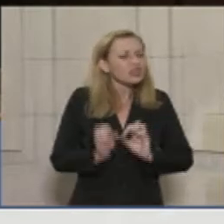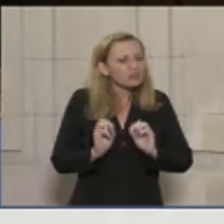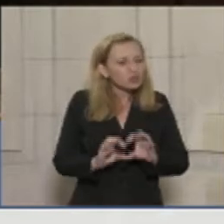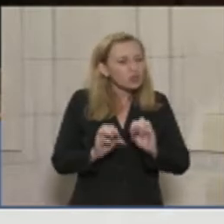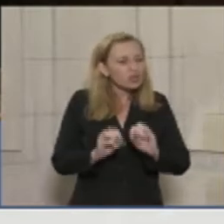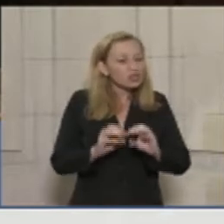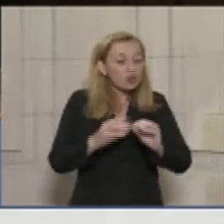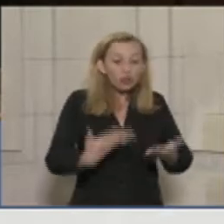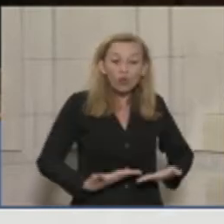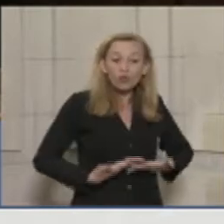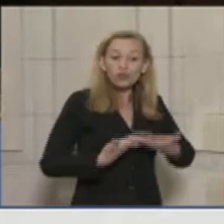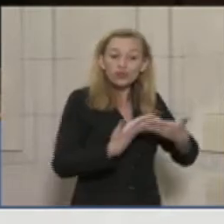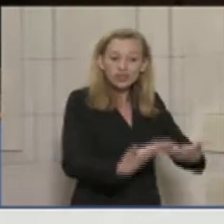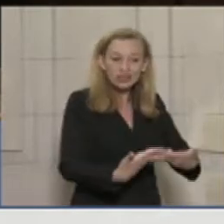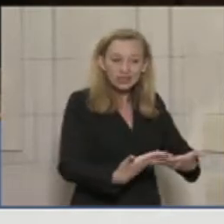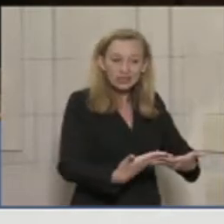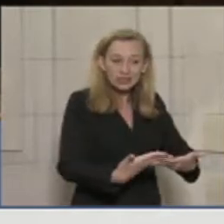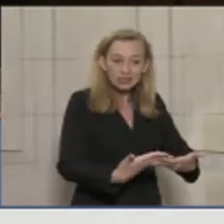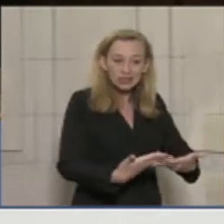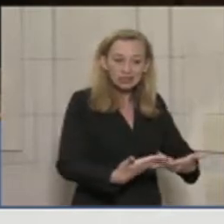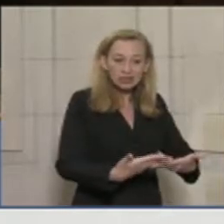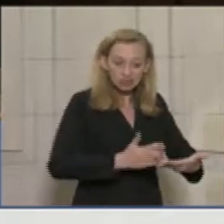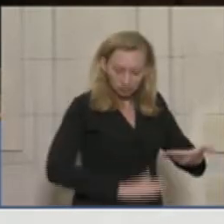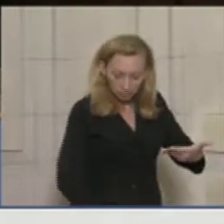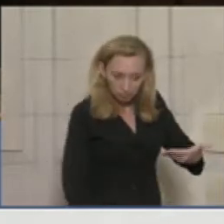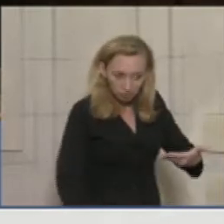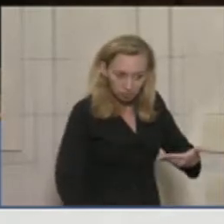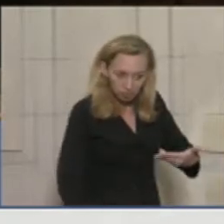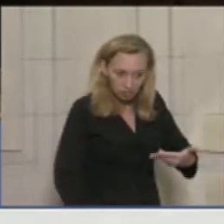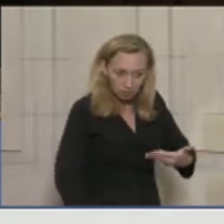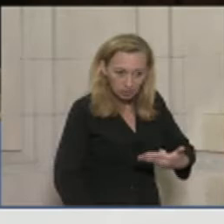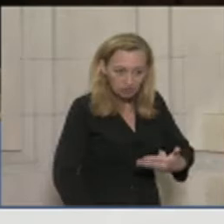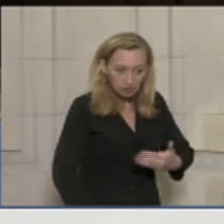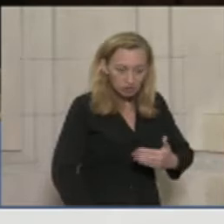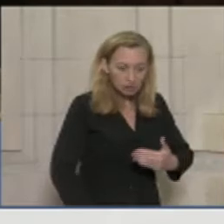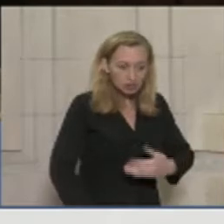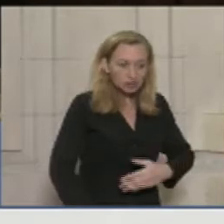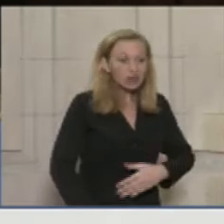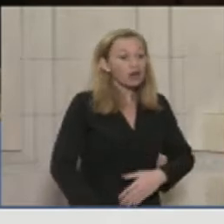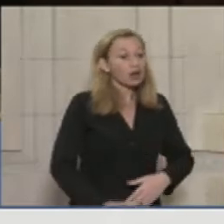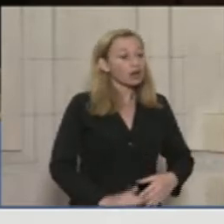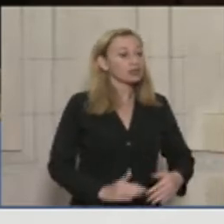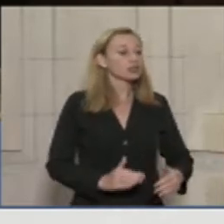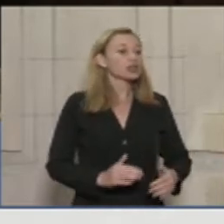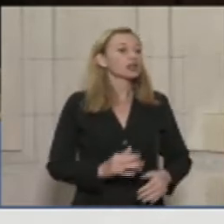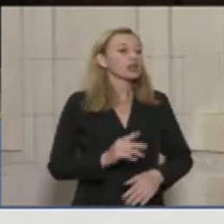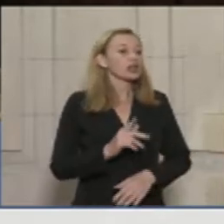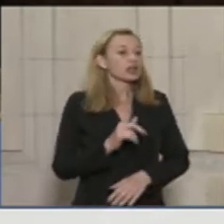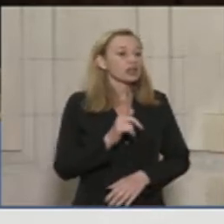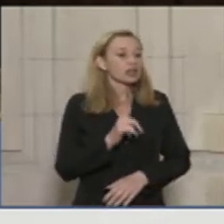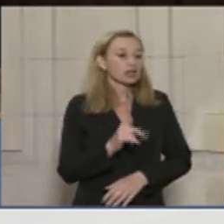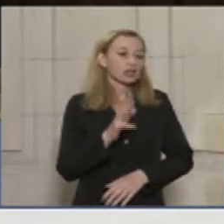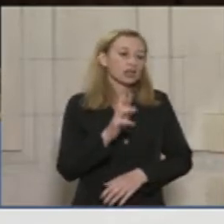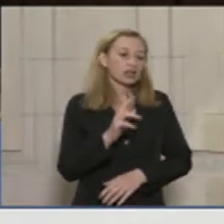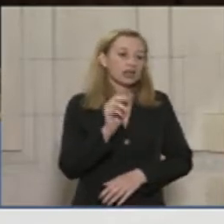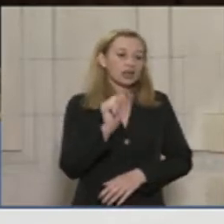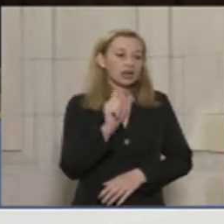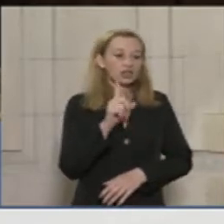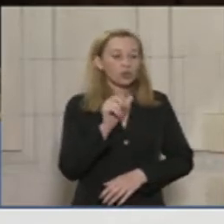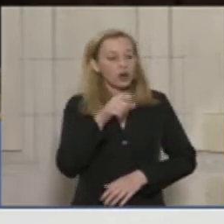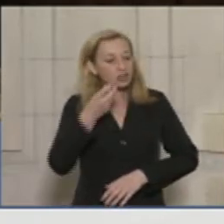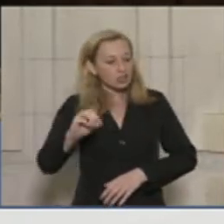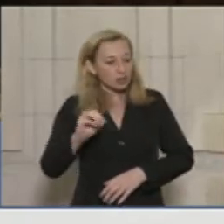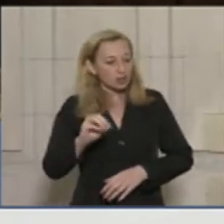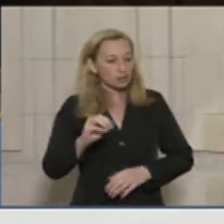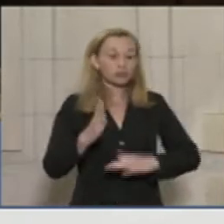Educação oferecida da educação infantil à pós-graduação, passando por educação profissional em